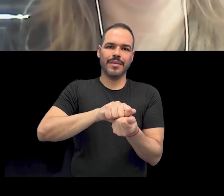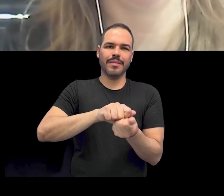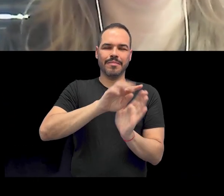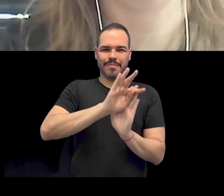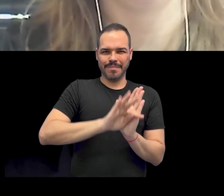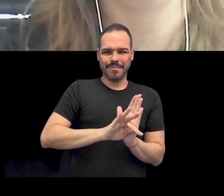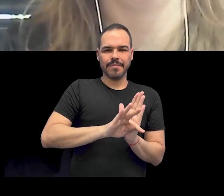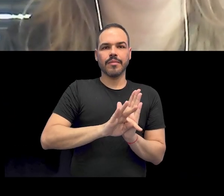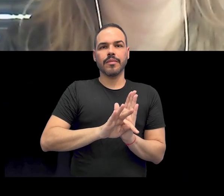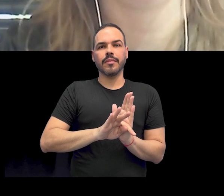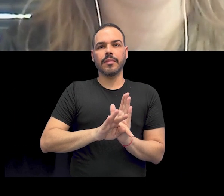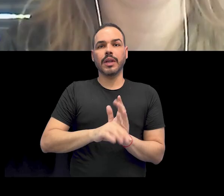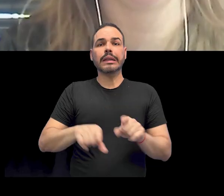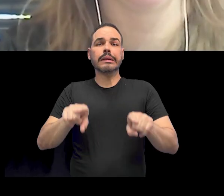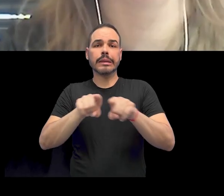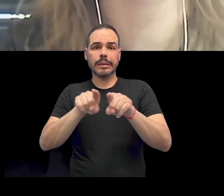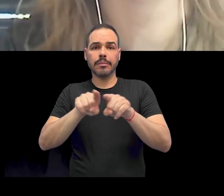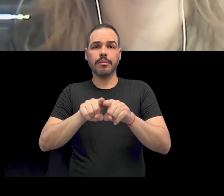closed caption.